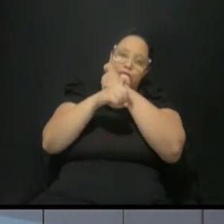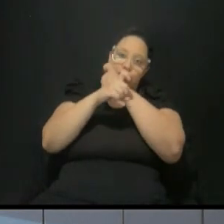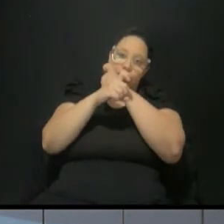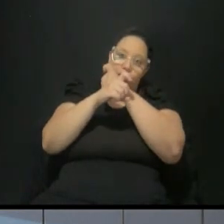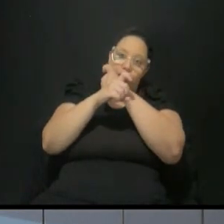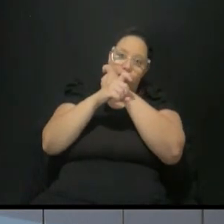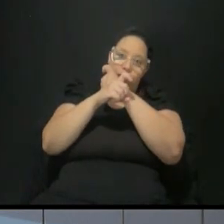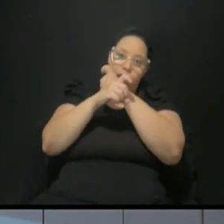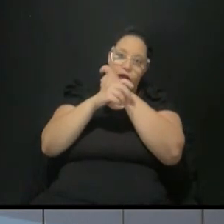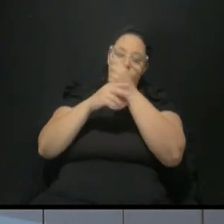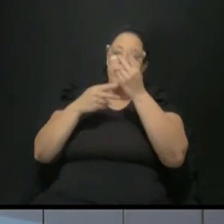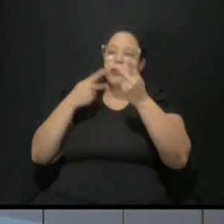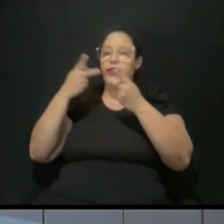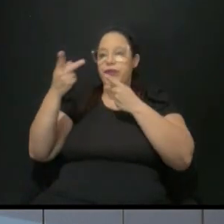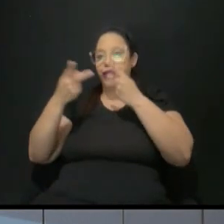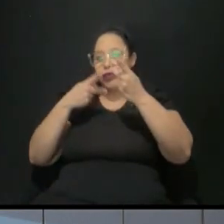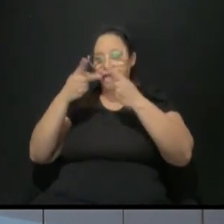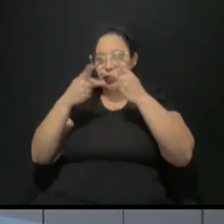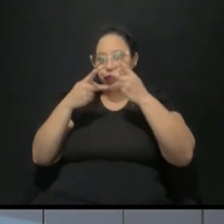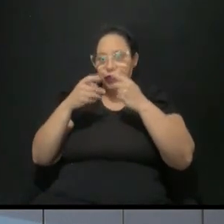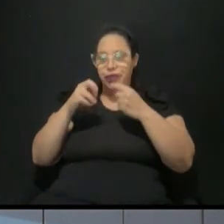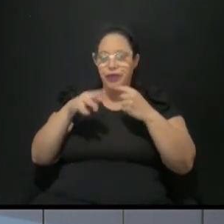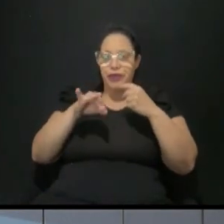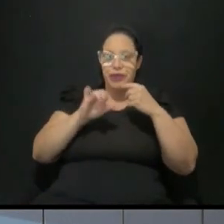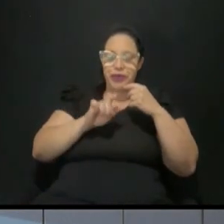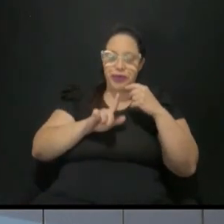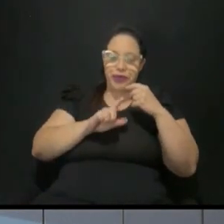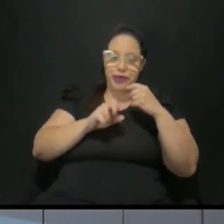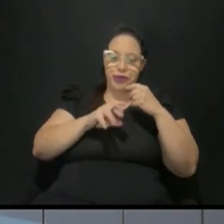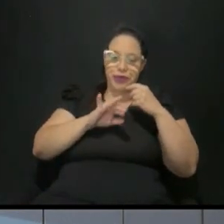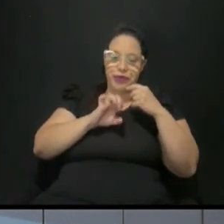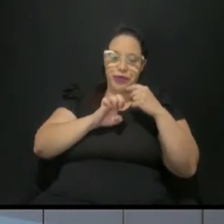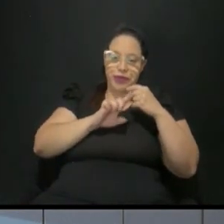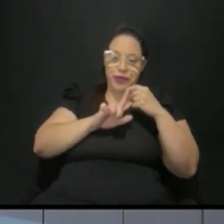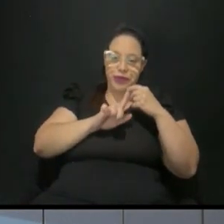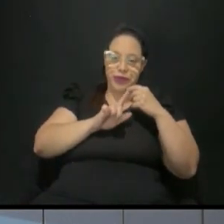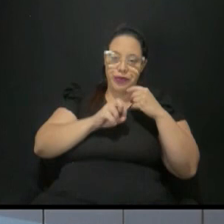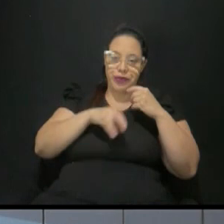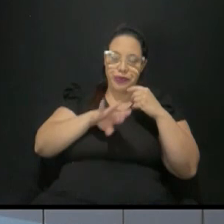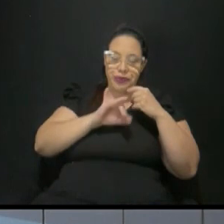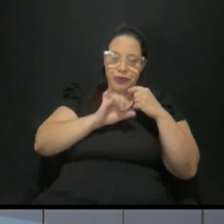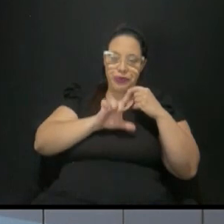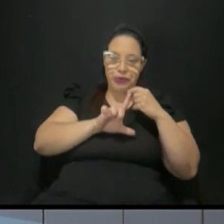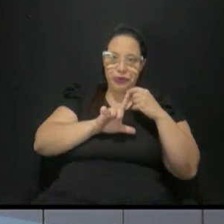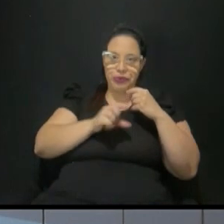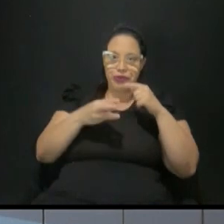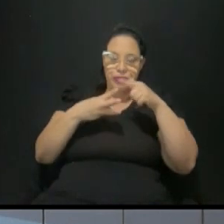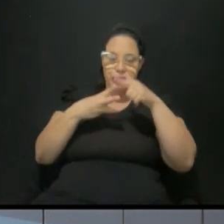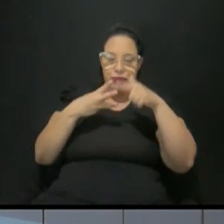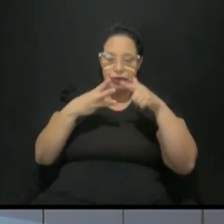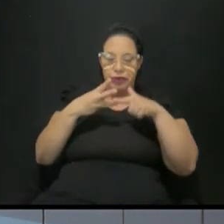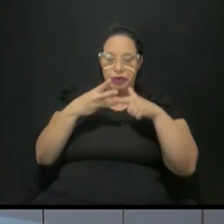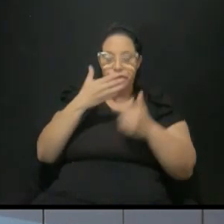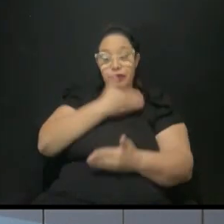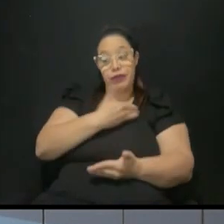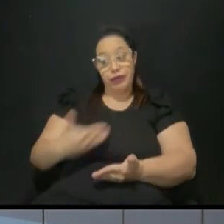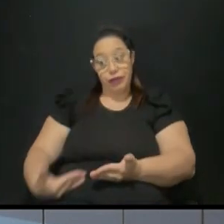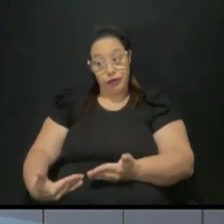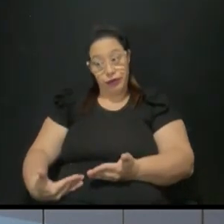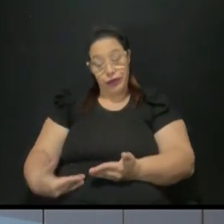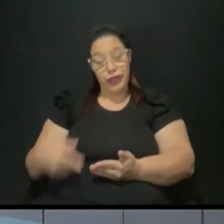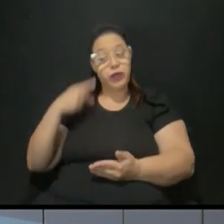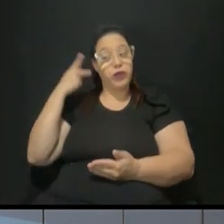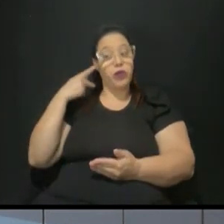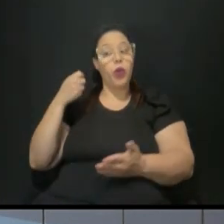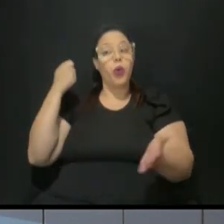âmbito municipal, estadual ou federal, e entre esses três, né, âmbitos de governo, para que as políticas sejam efetivas